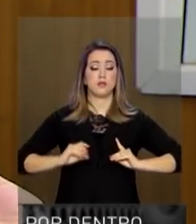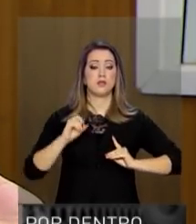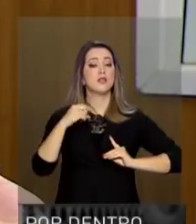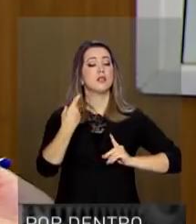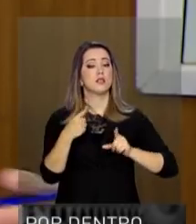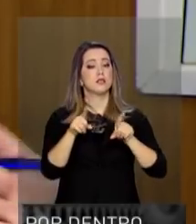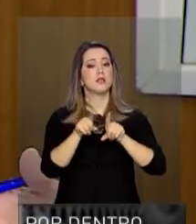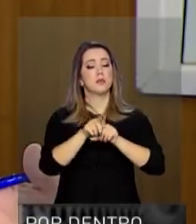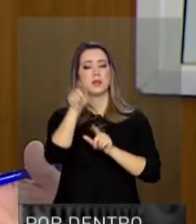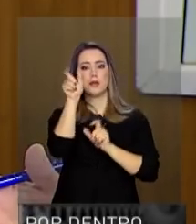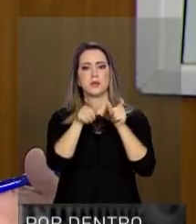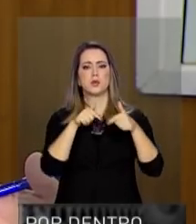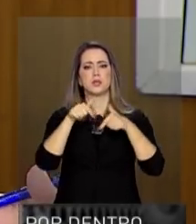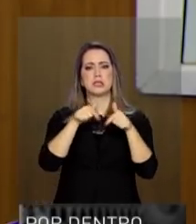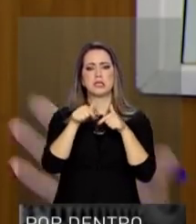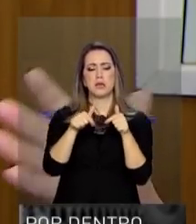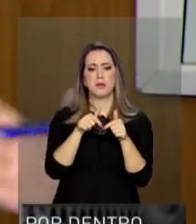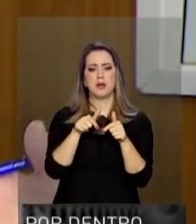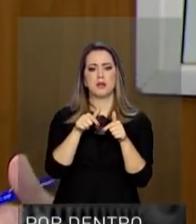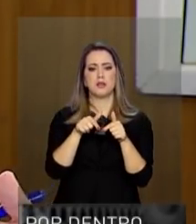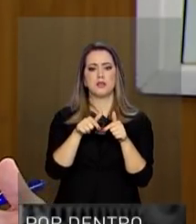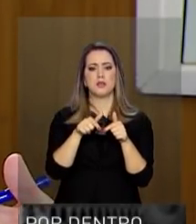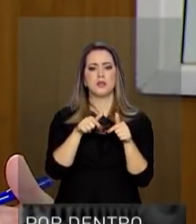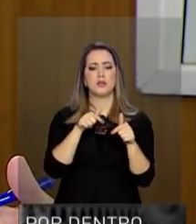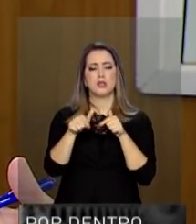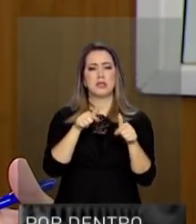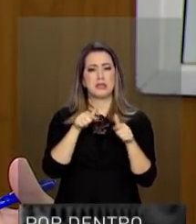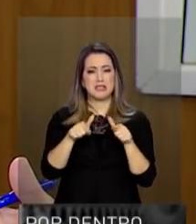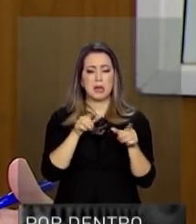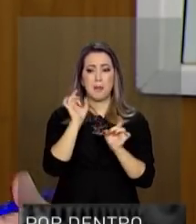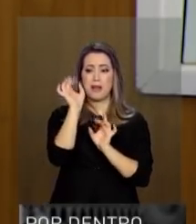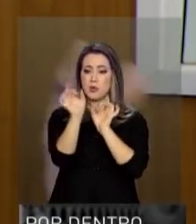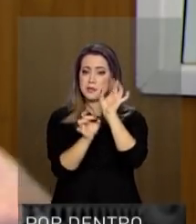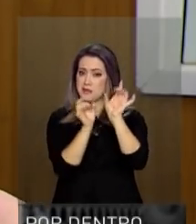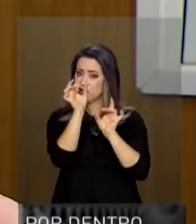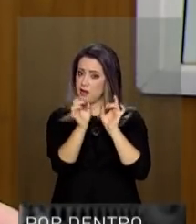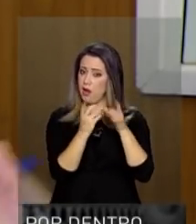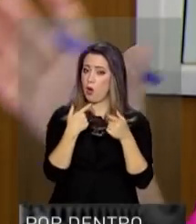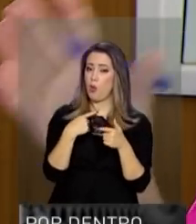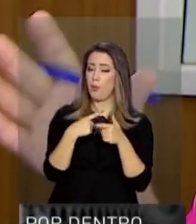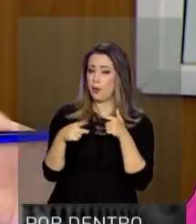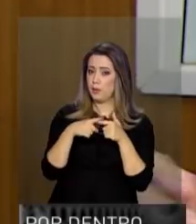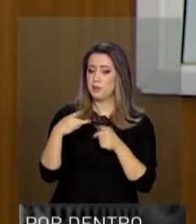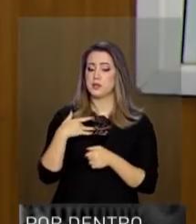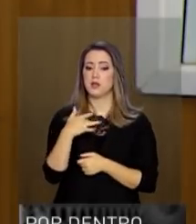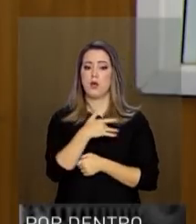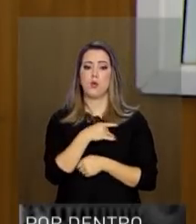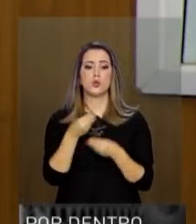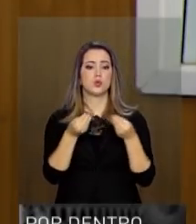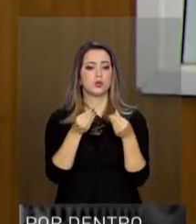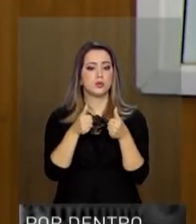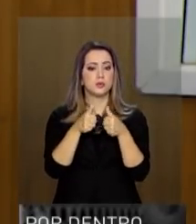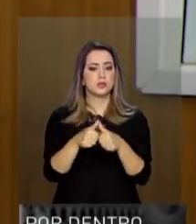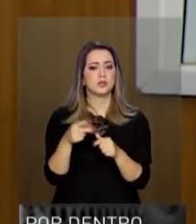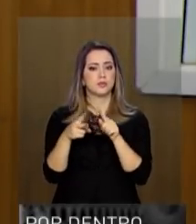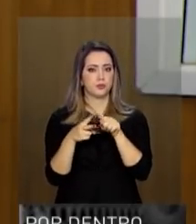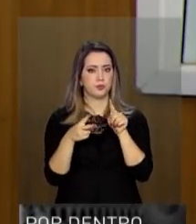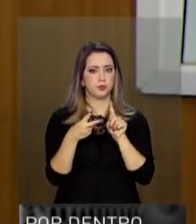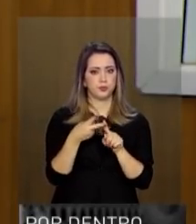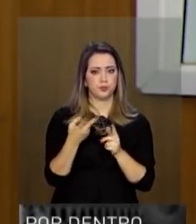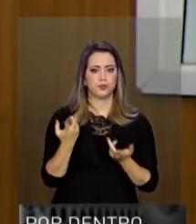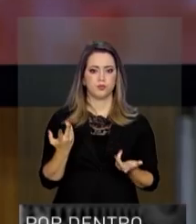aqueles trabalhadores que têm atividades exercidas sob condições especiais, né, que prejudicam a saúde? Como é que fica a situação nesses dois casos?